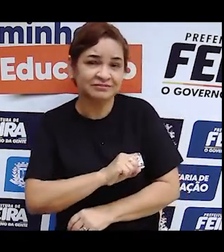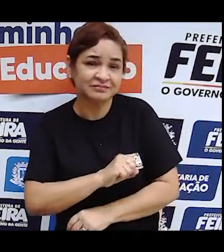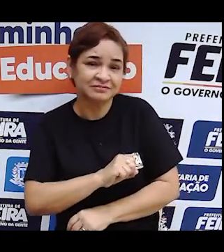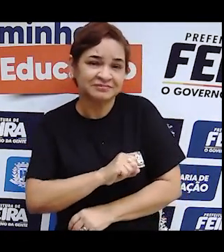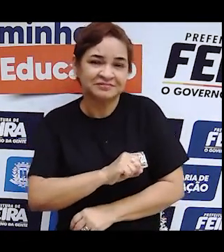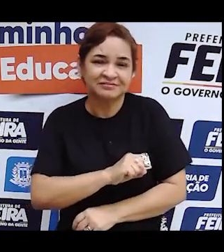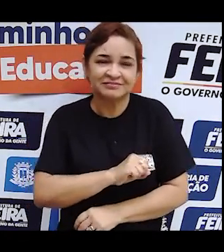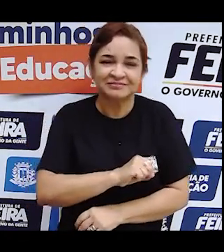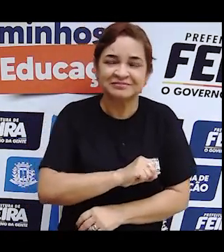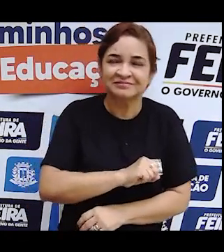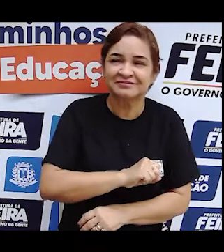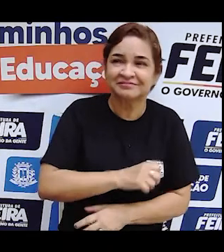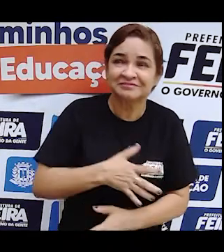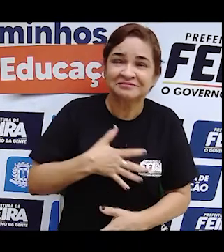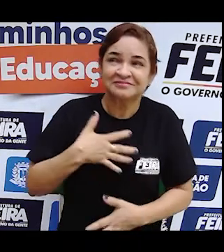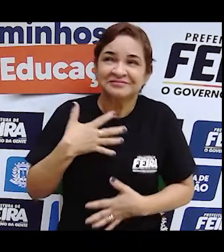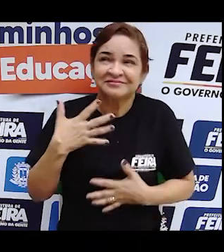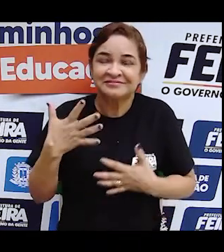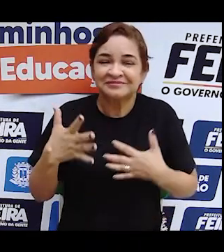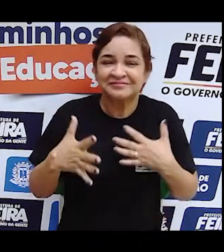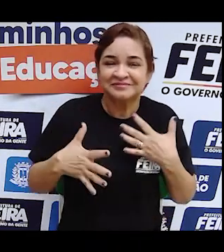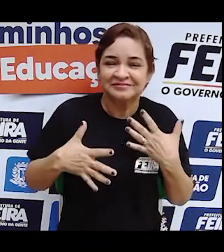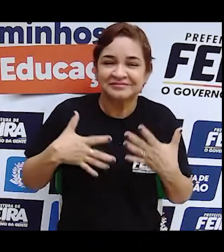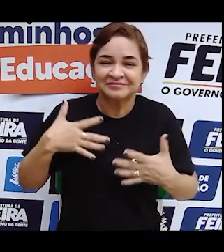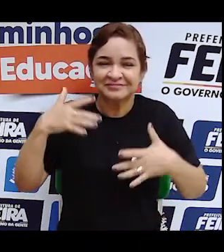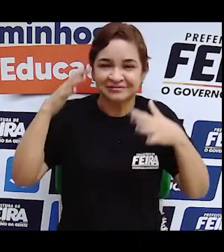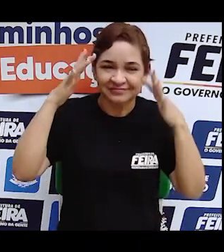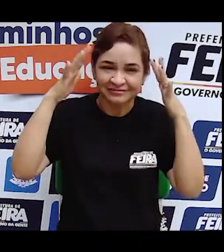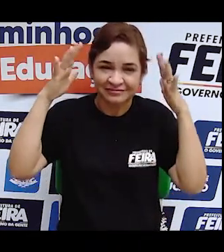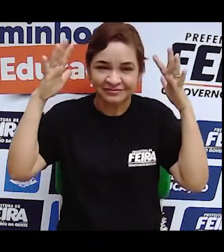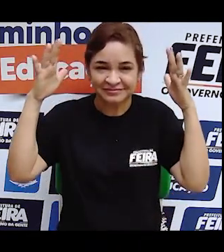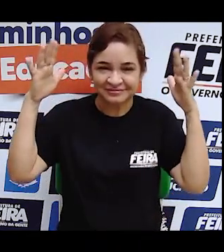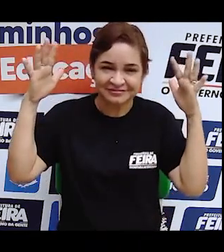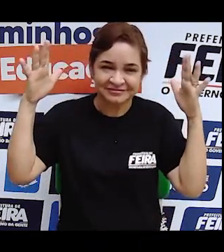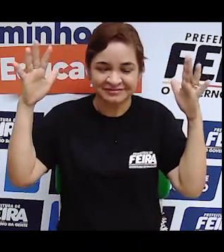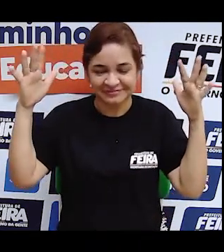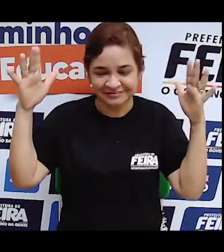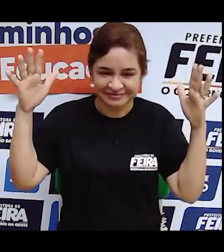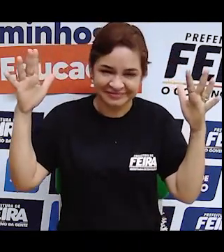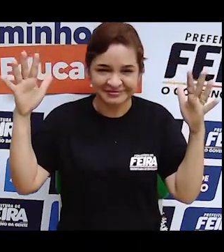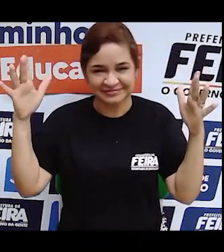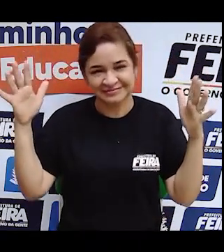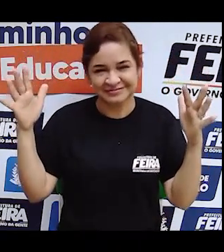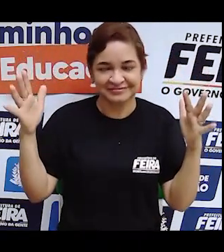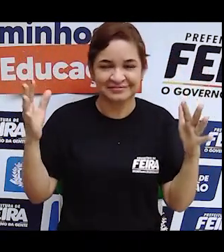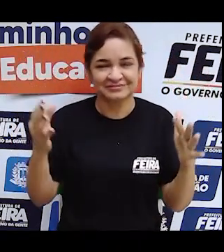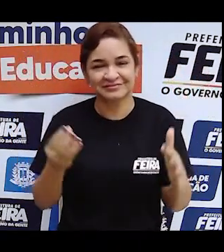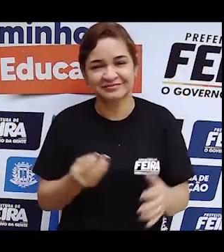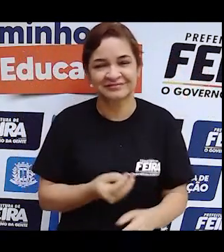estrada de fazer um sonho acontecer.